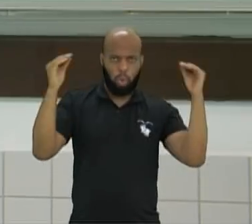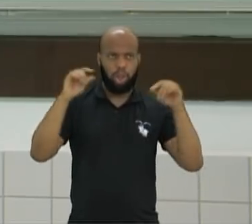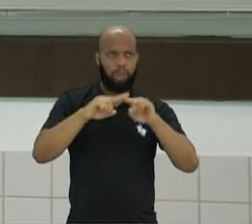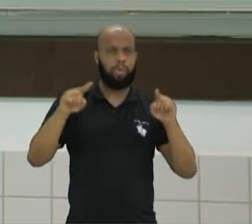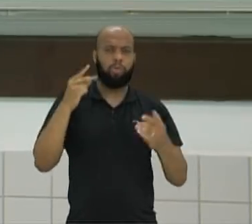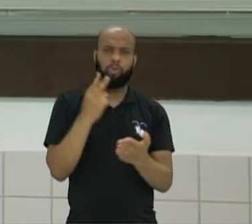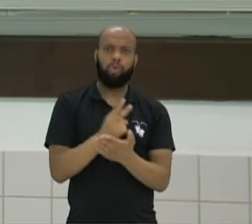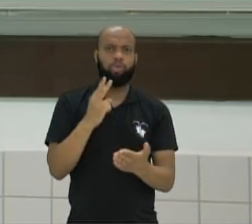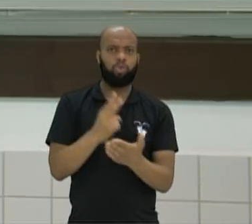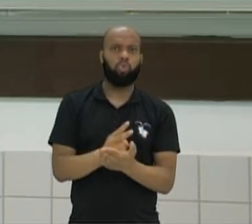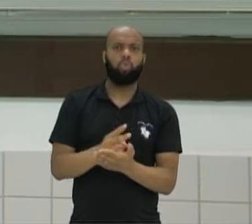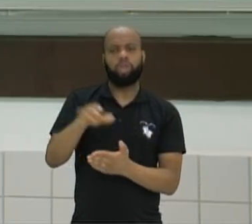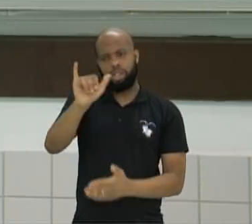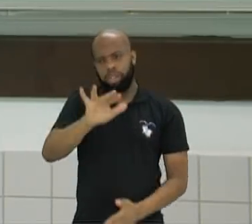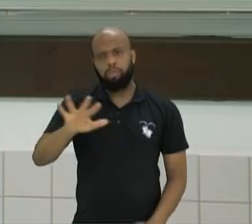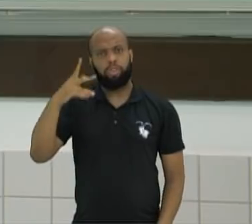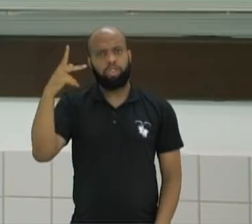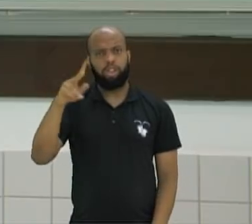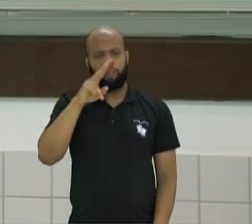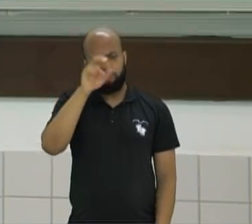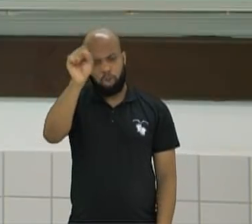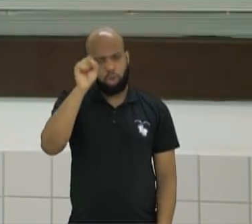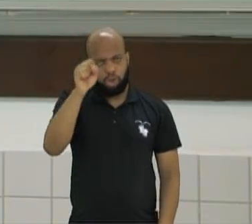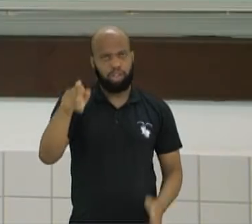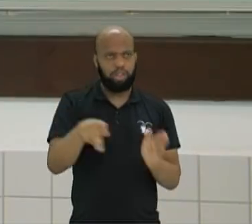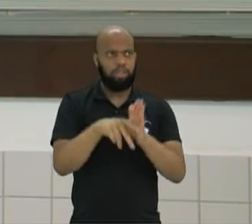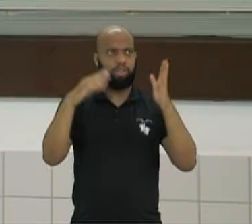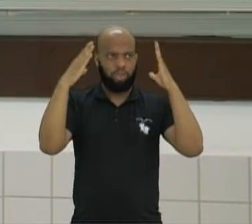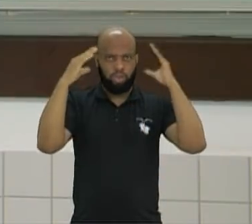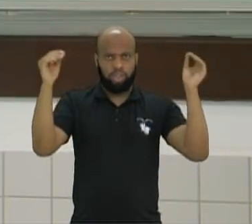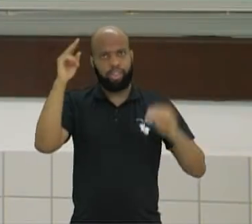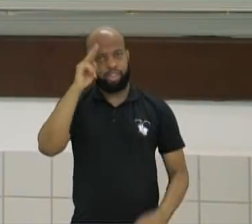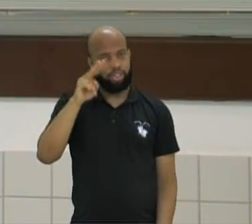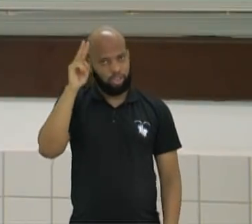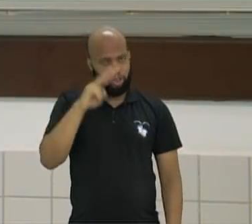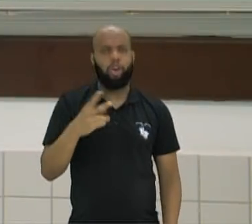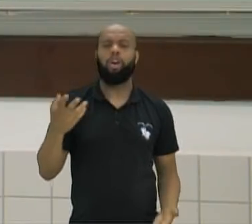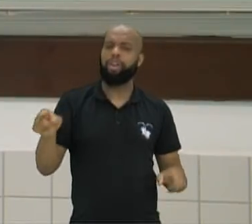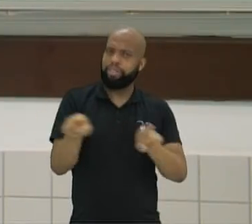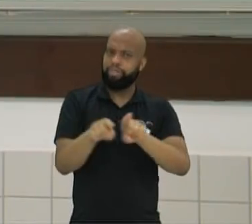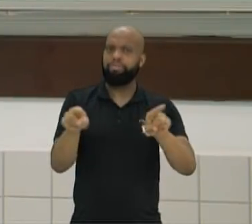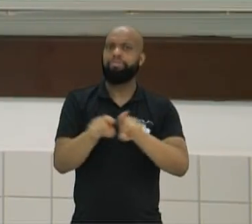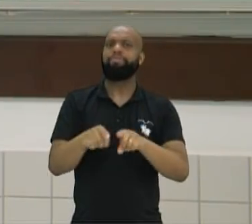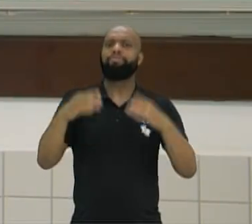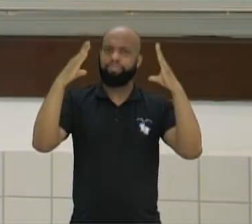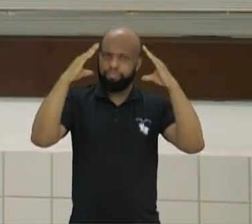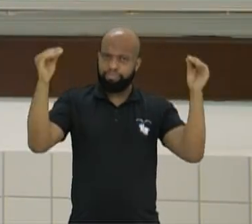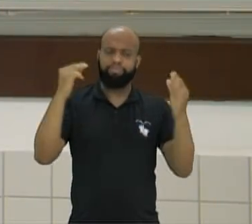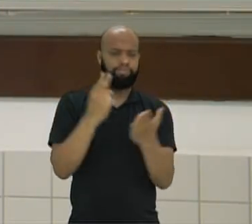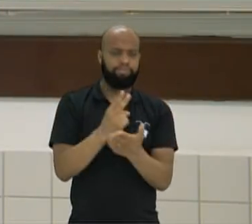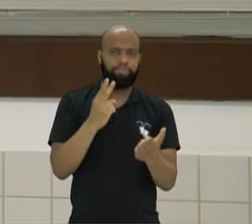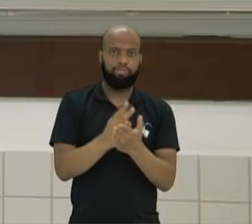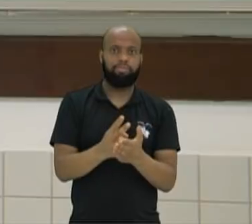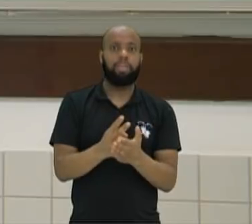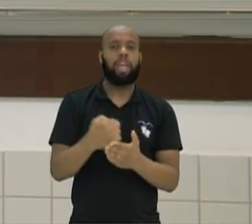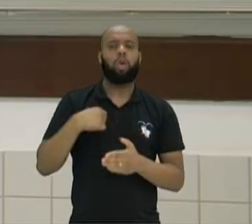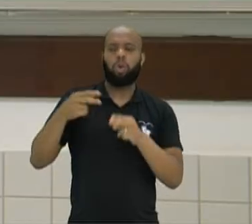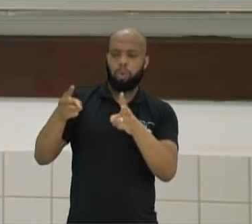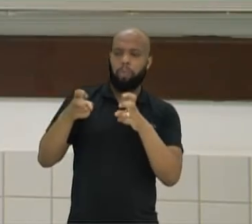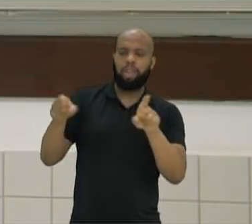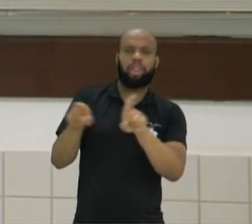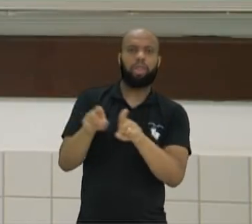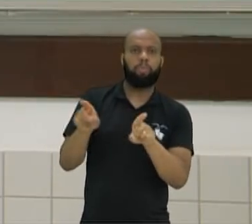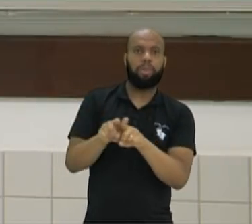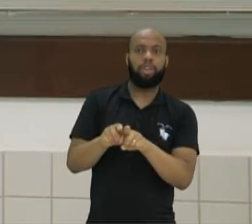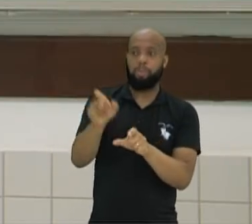presença, a força holandesa, a história holandesa, assim, e interessante, eu percebi nos pernambucanos,